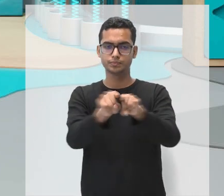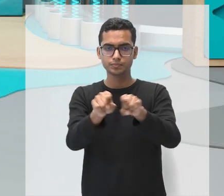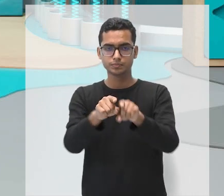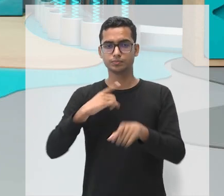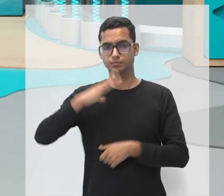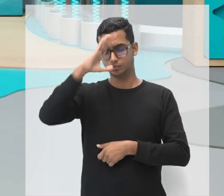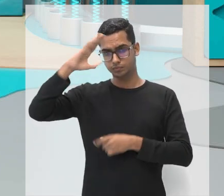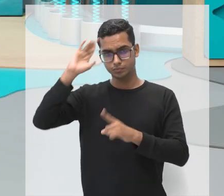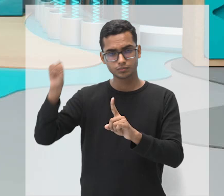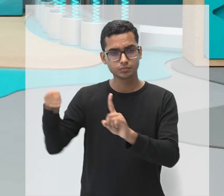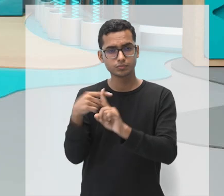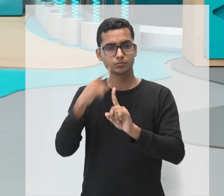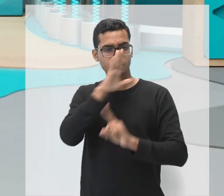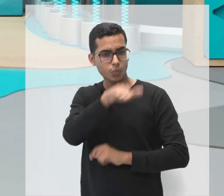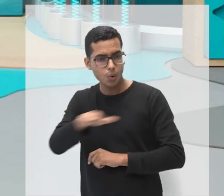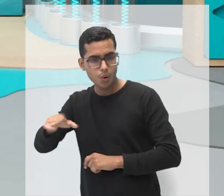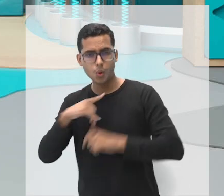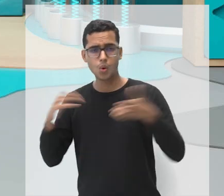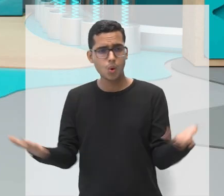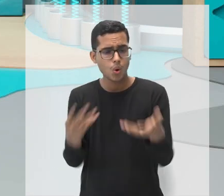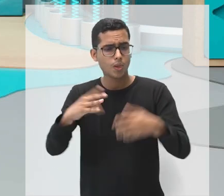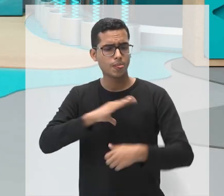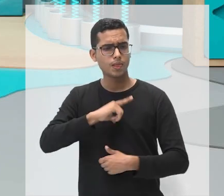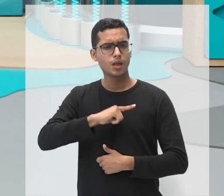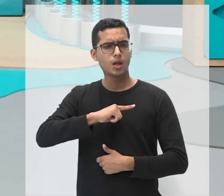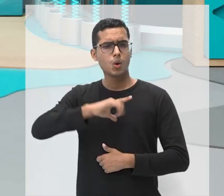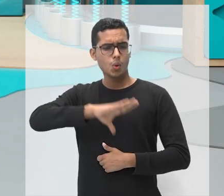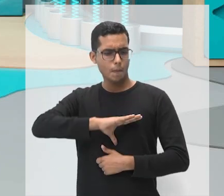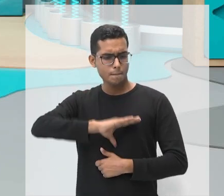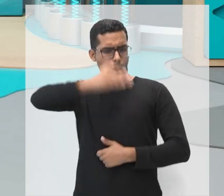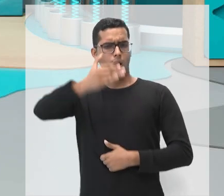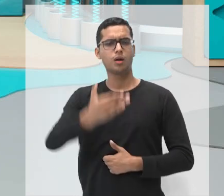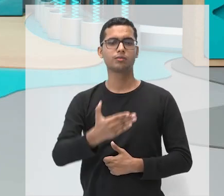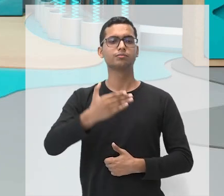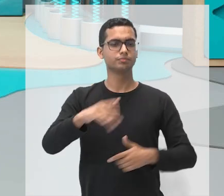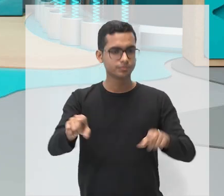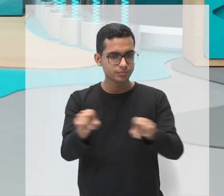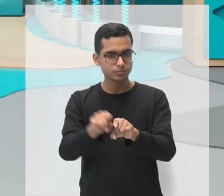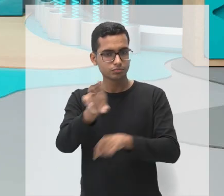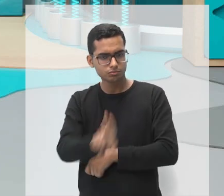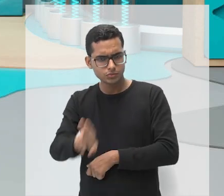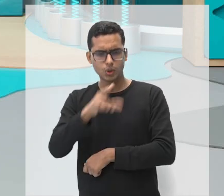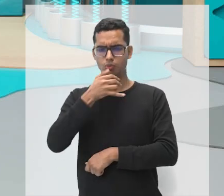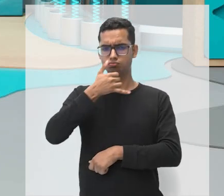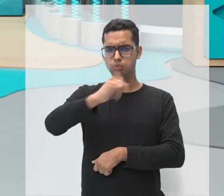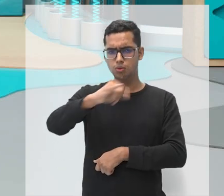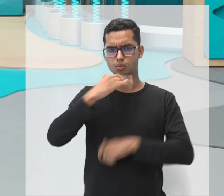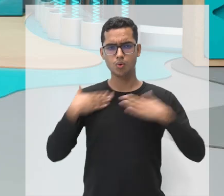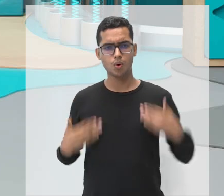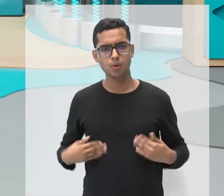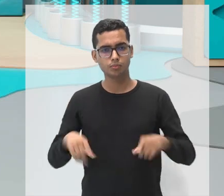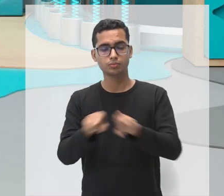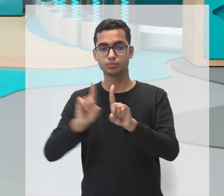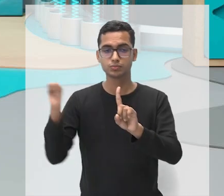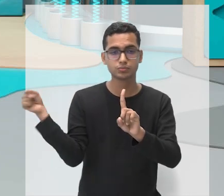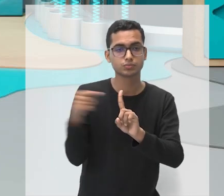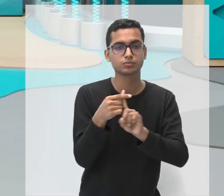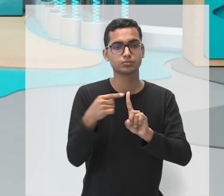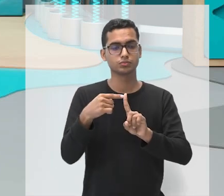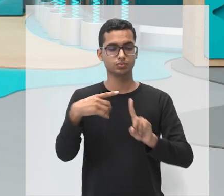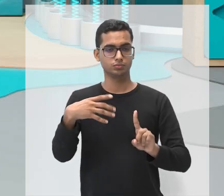dos principais objetivos das atividades esportivas deve ser o de encorajar as crianças a usarem as suas energias a fim